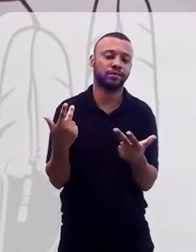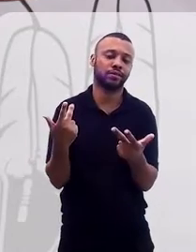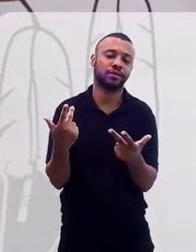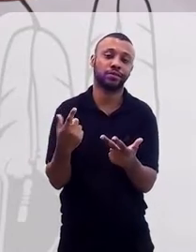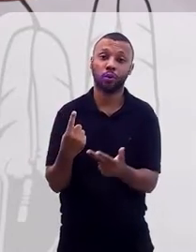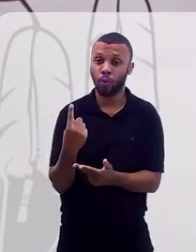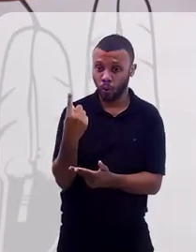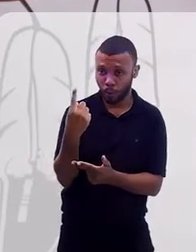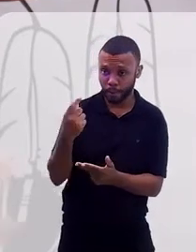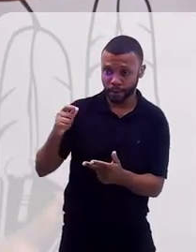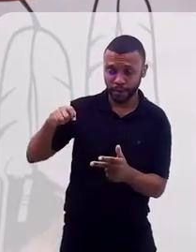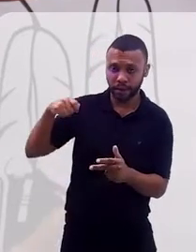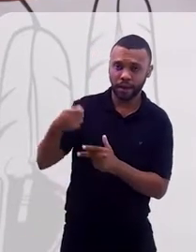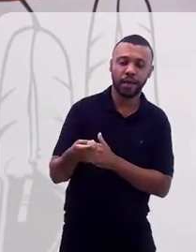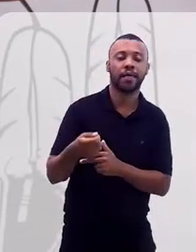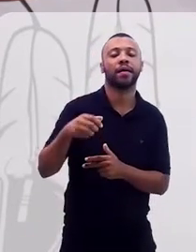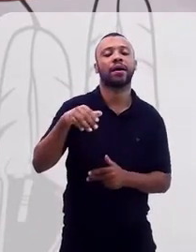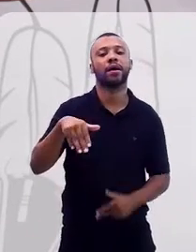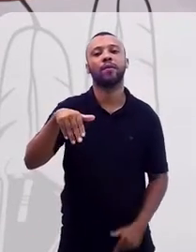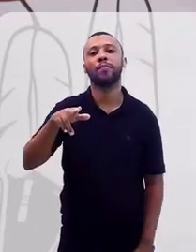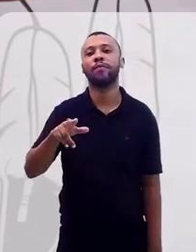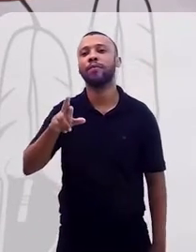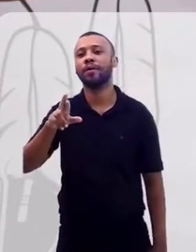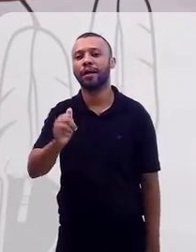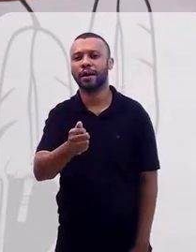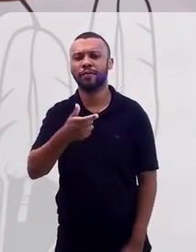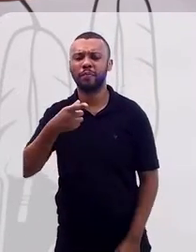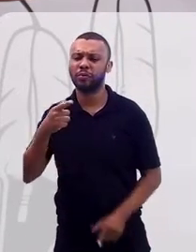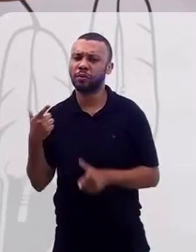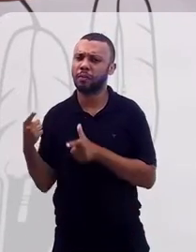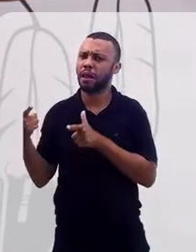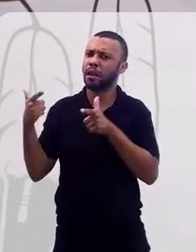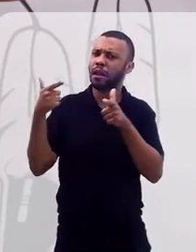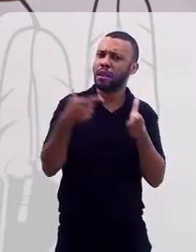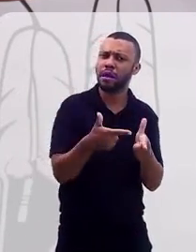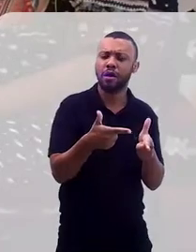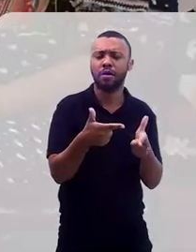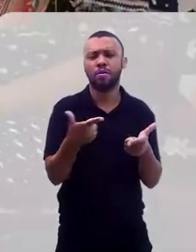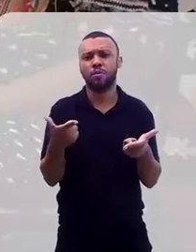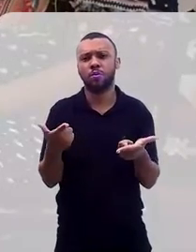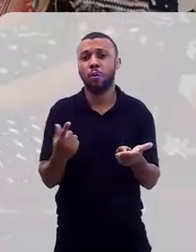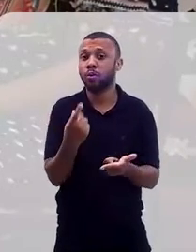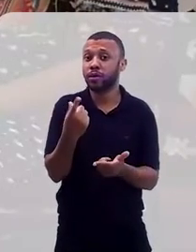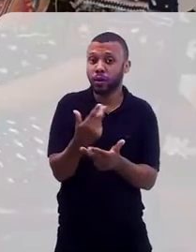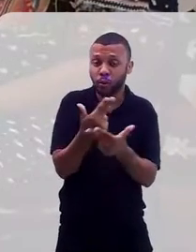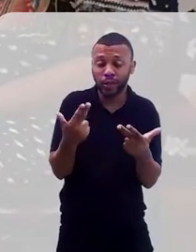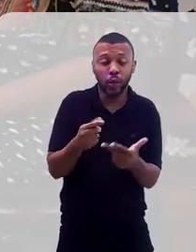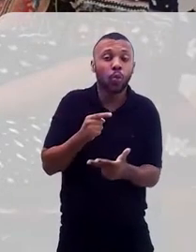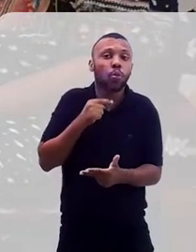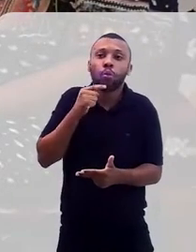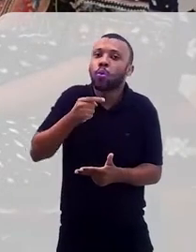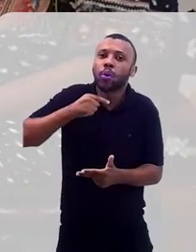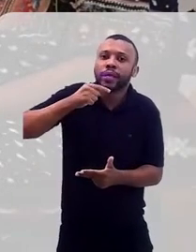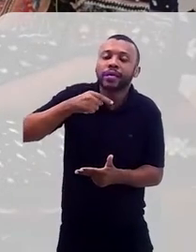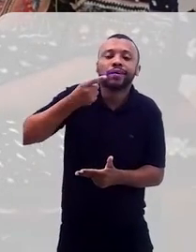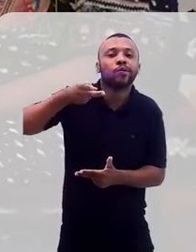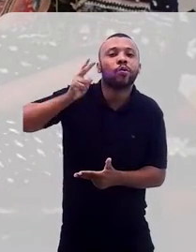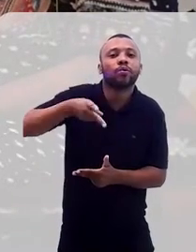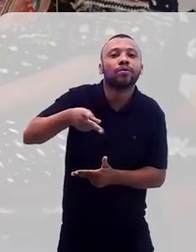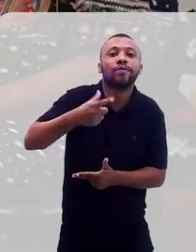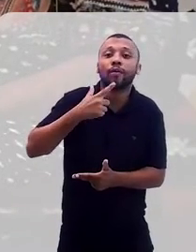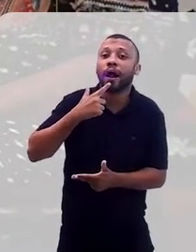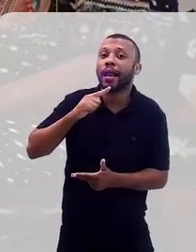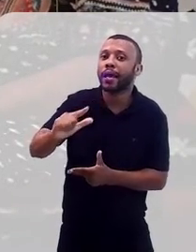né então uma delas era Mura né Foi muito atacada a única coisa que não conseguimos